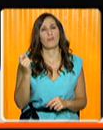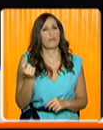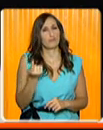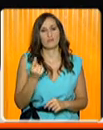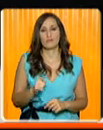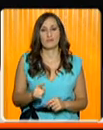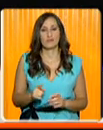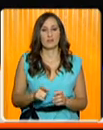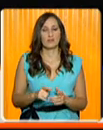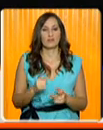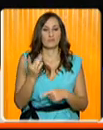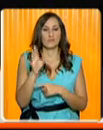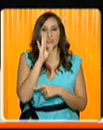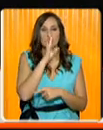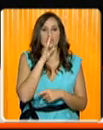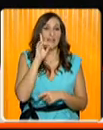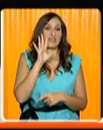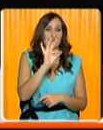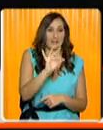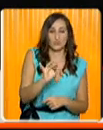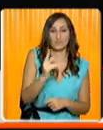raros. No Valentim.